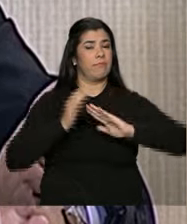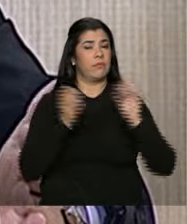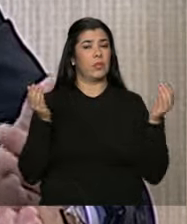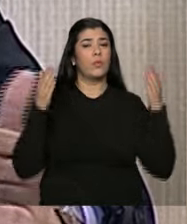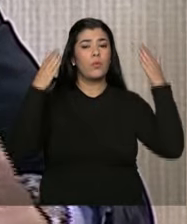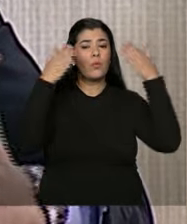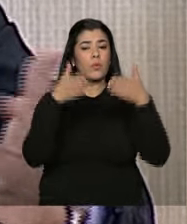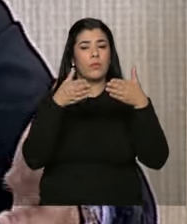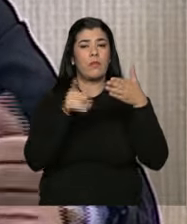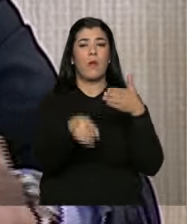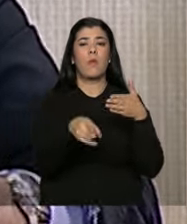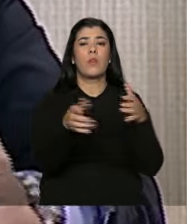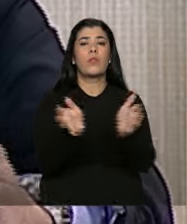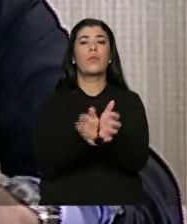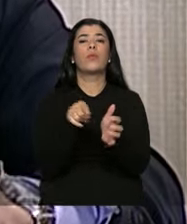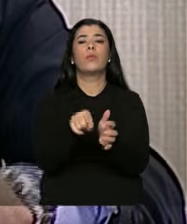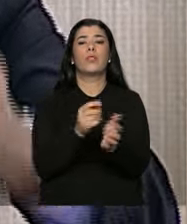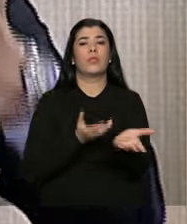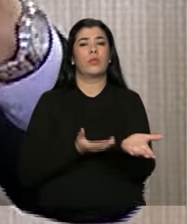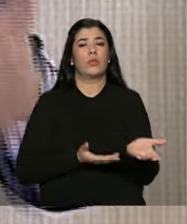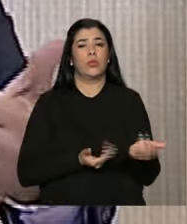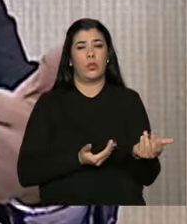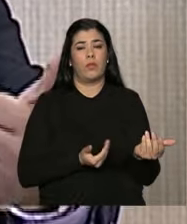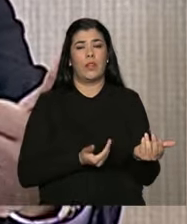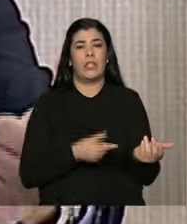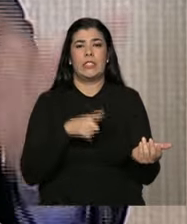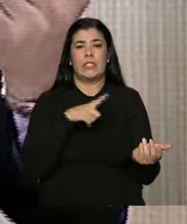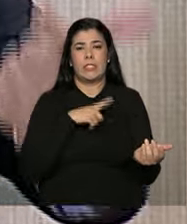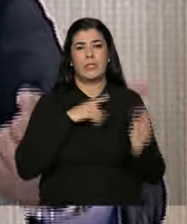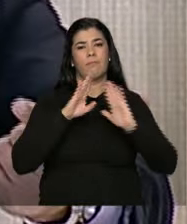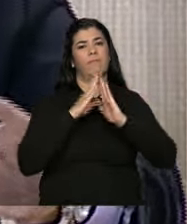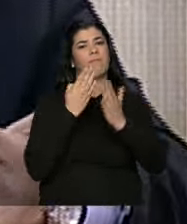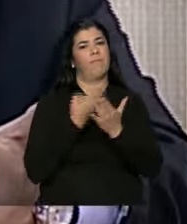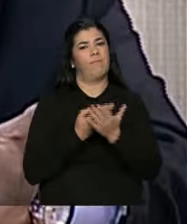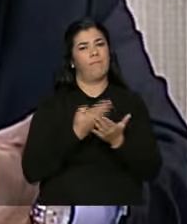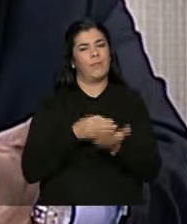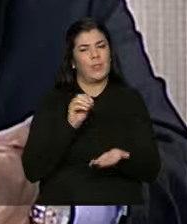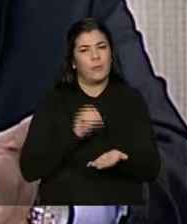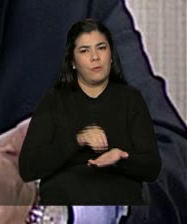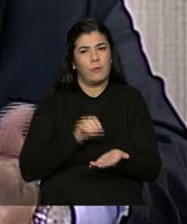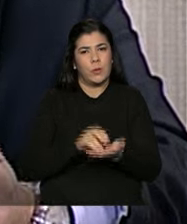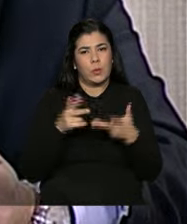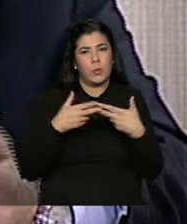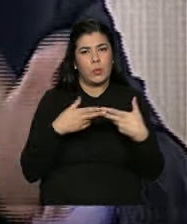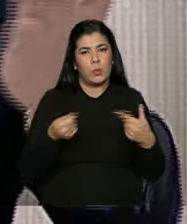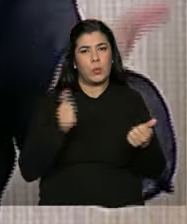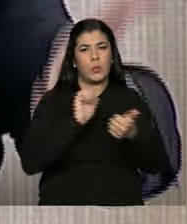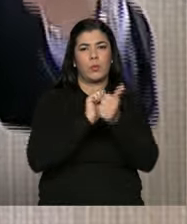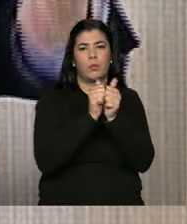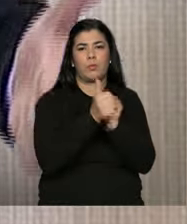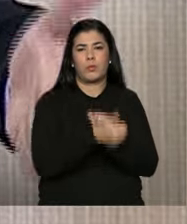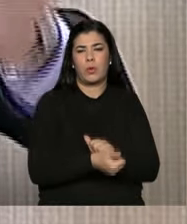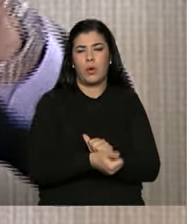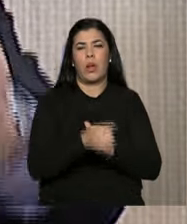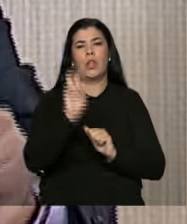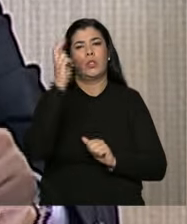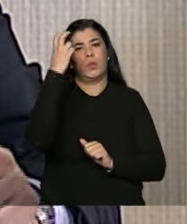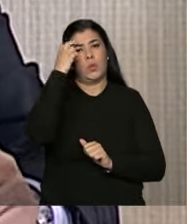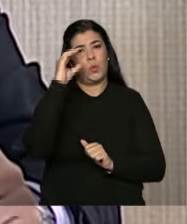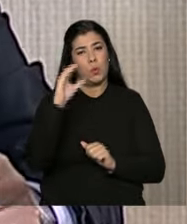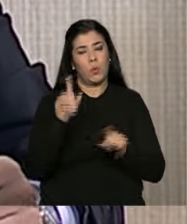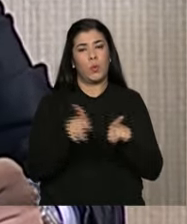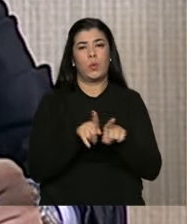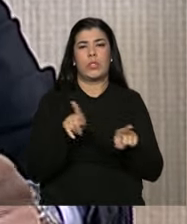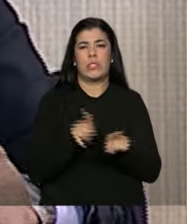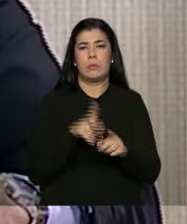juventude, né? Eh, porque nós hoje temos uma escola muito precária, ausência de equipamentos culturais e esportivos nos bairros onde